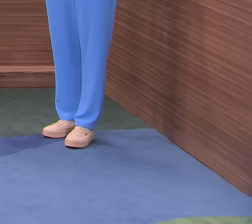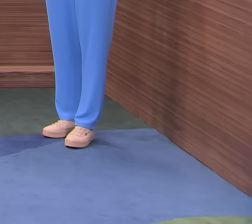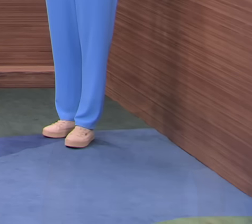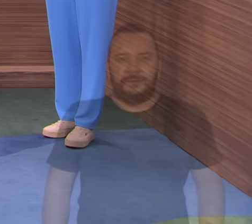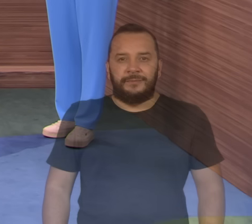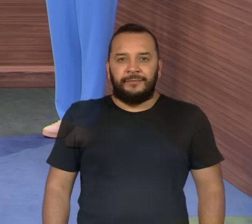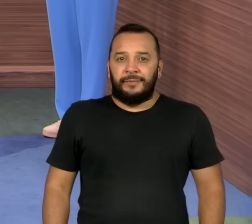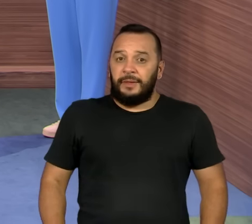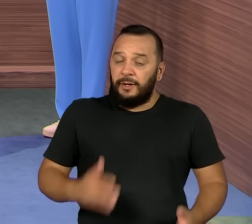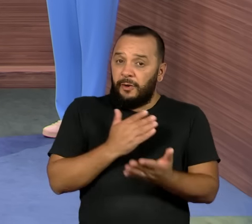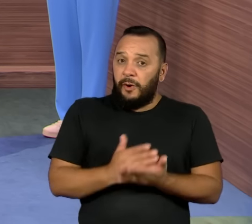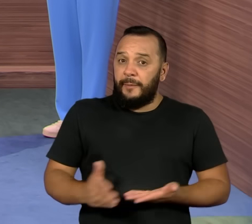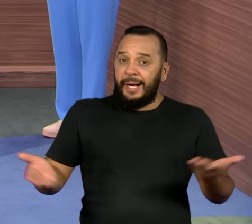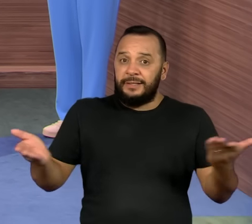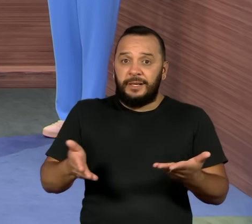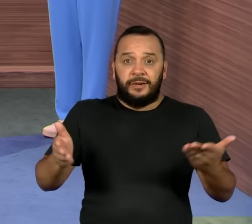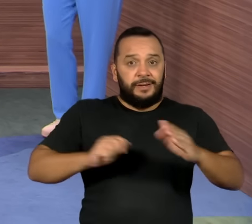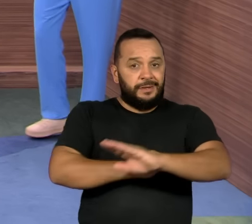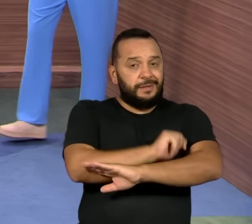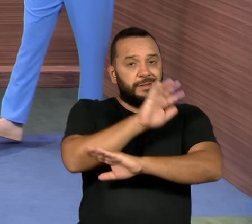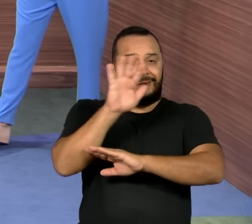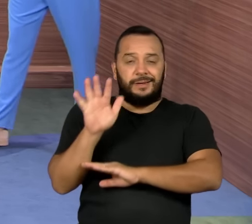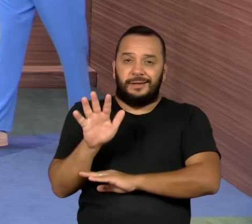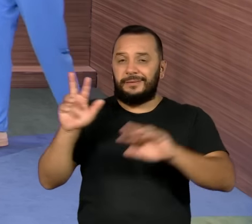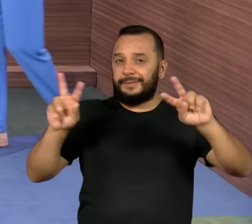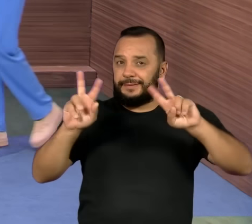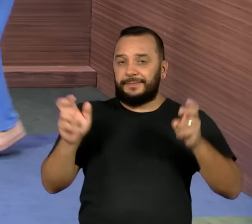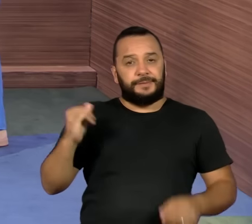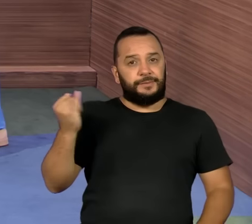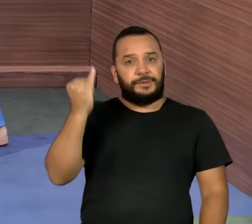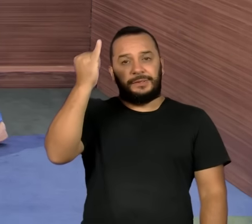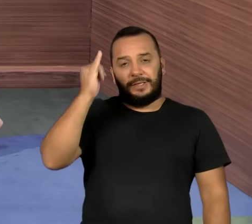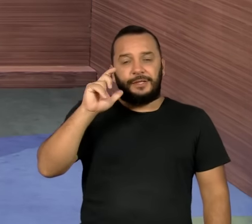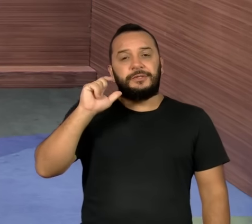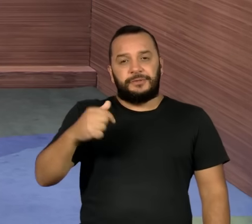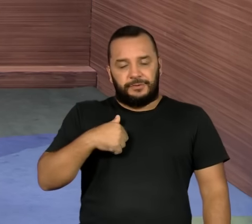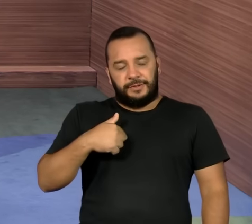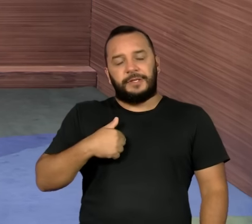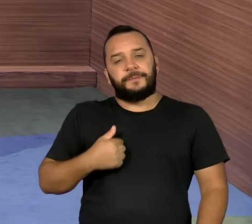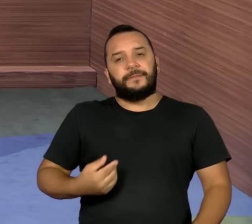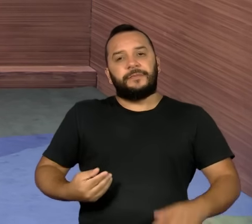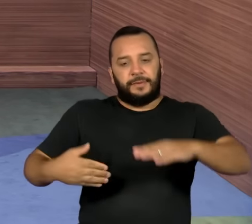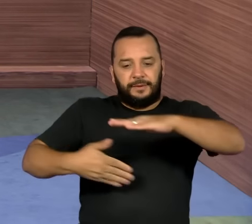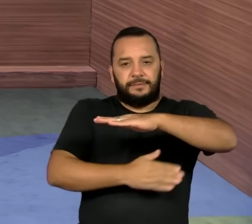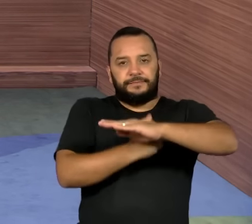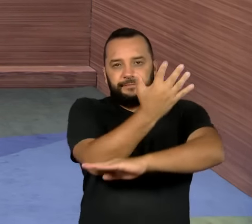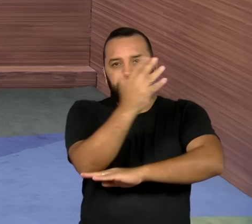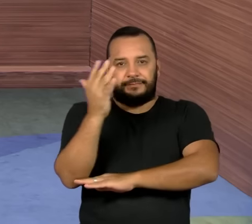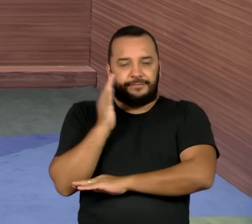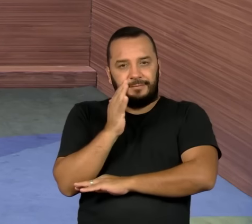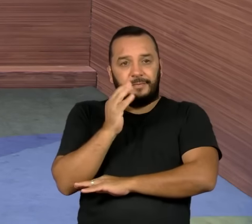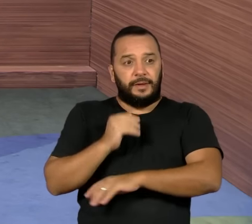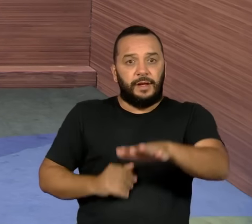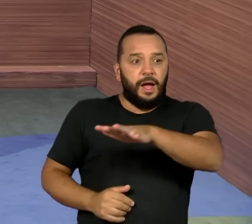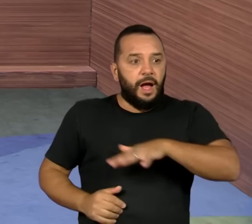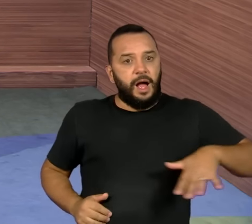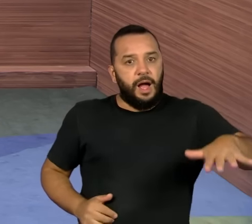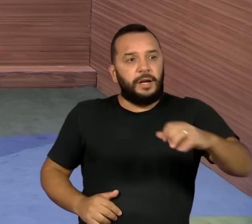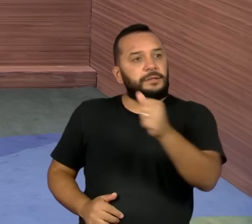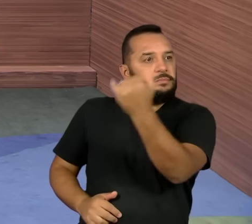Está no ar o Repórter Eco, com temas importantes sobre a biodiversidade, a proteção ambiental em área urbana